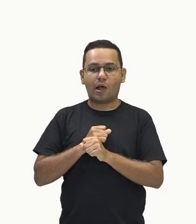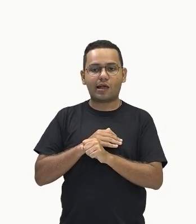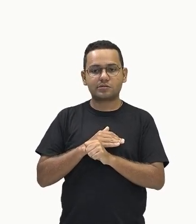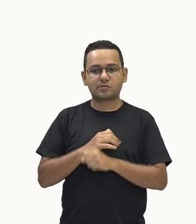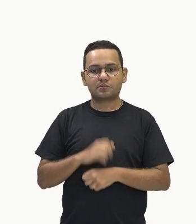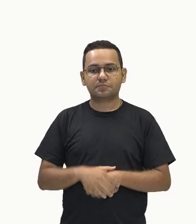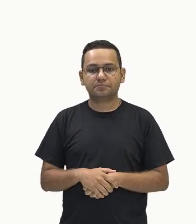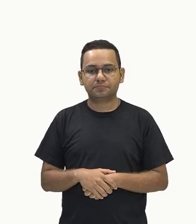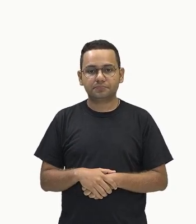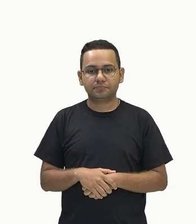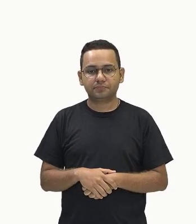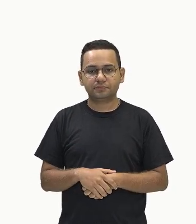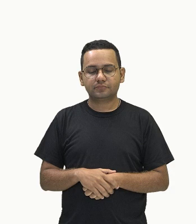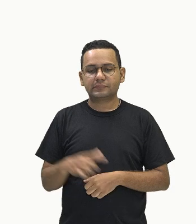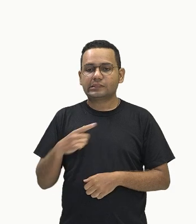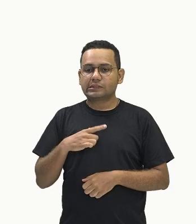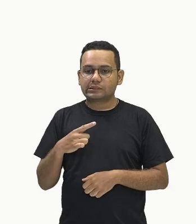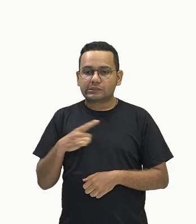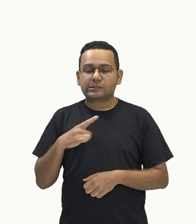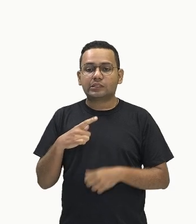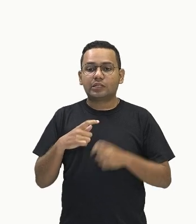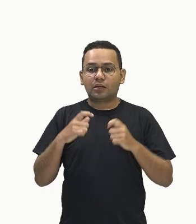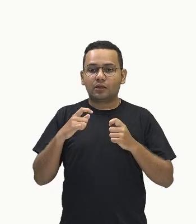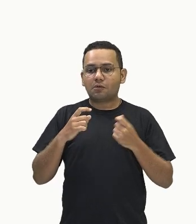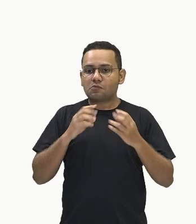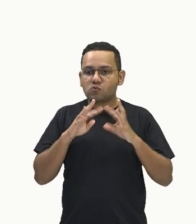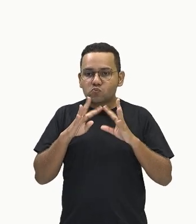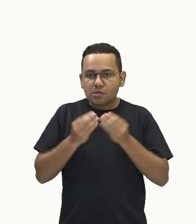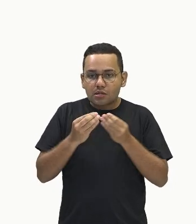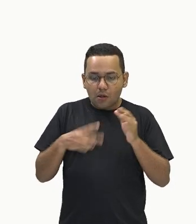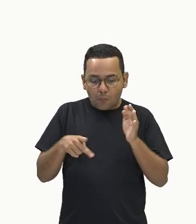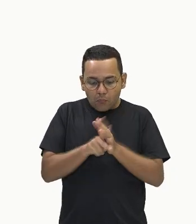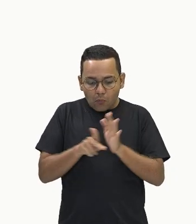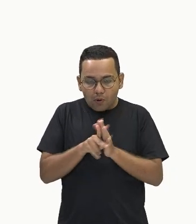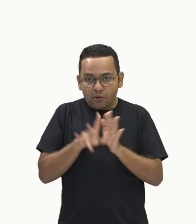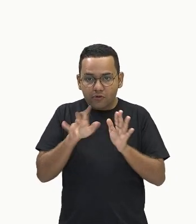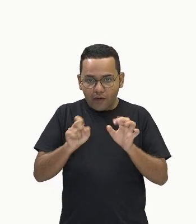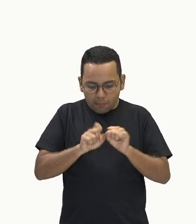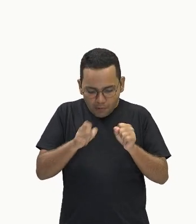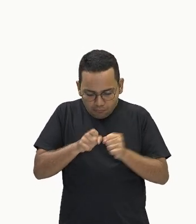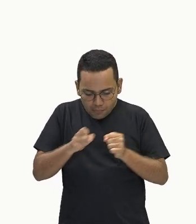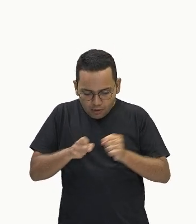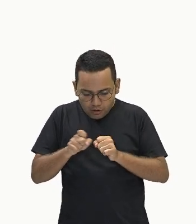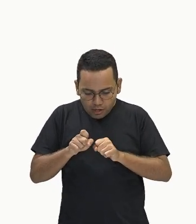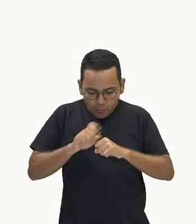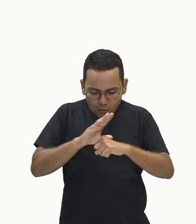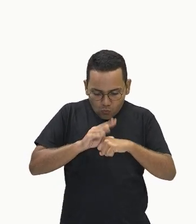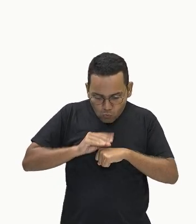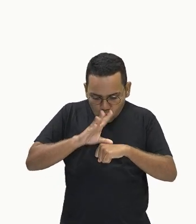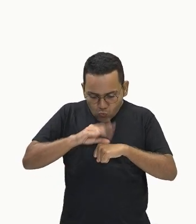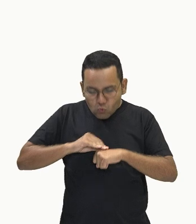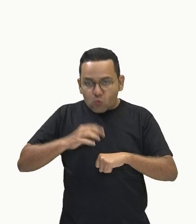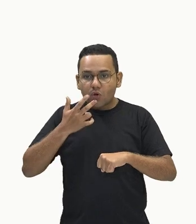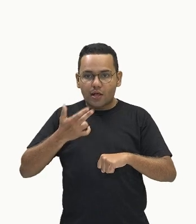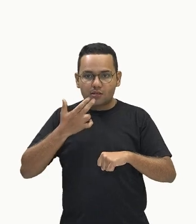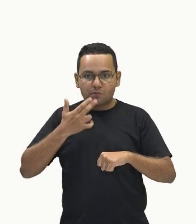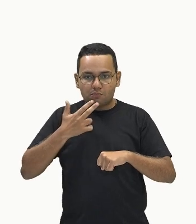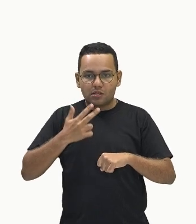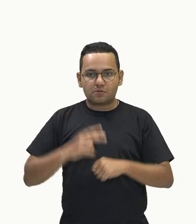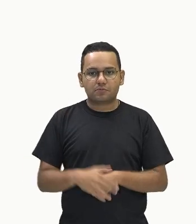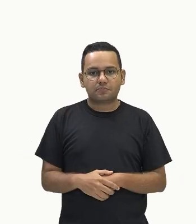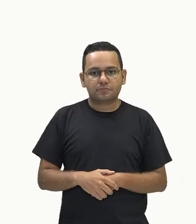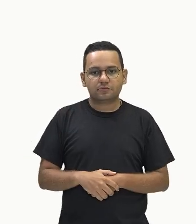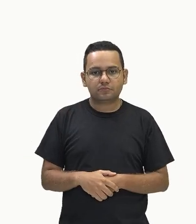onde terão ali enzimas que farão a digestão do seu alimento, ou seja, a quebra daquele alimento, que